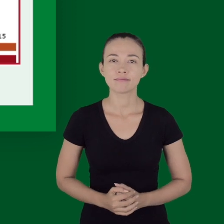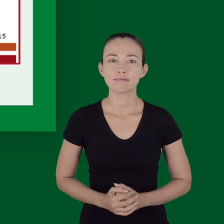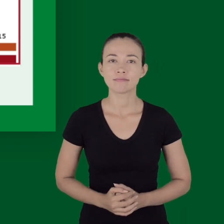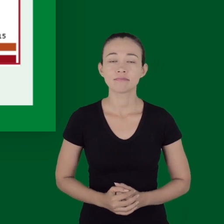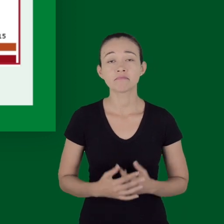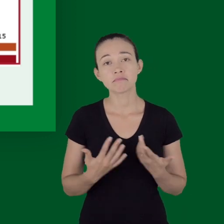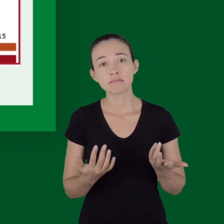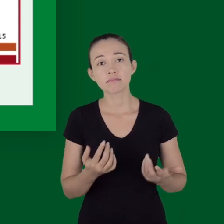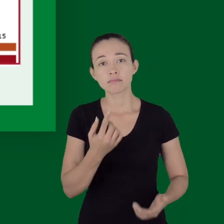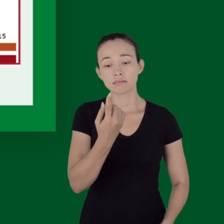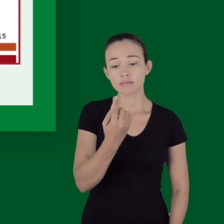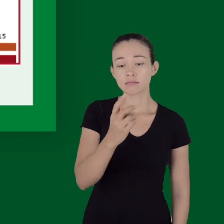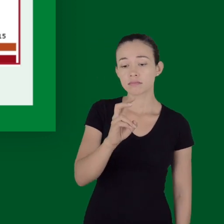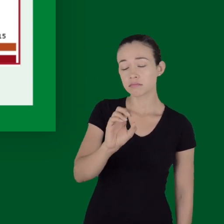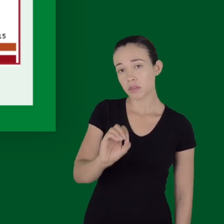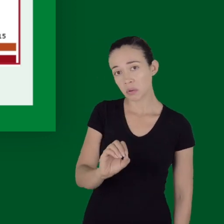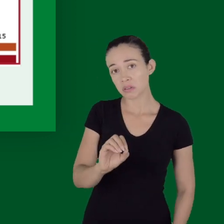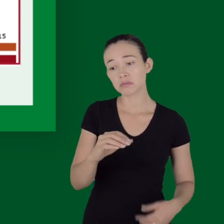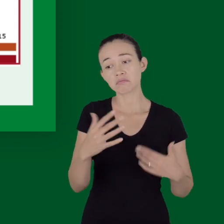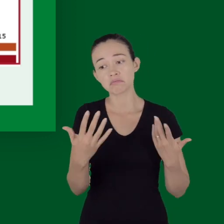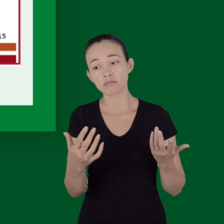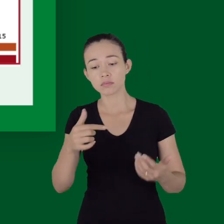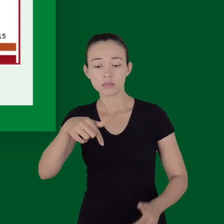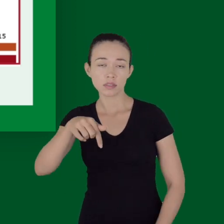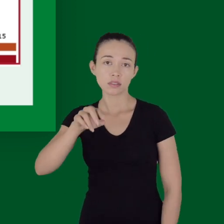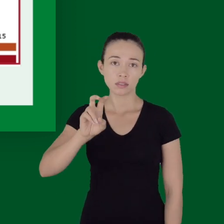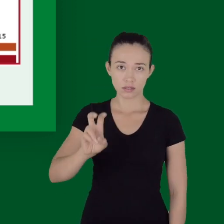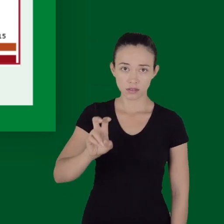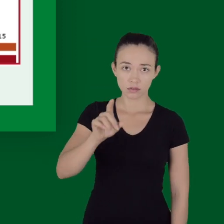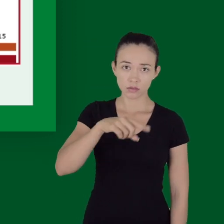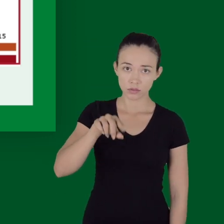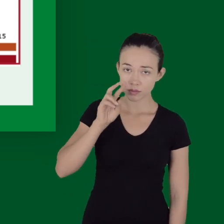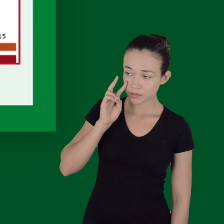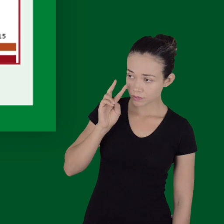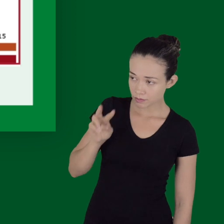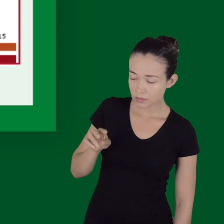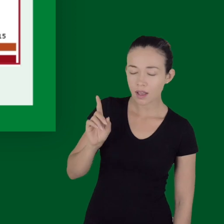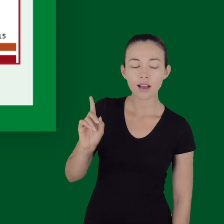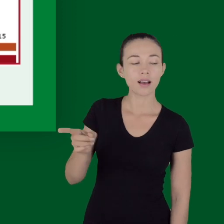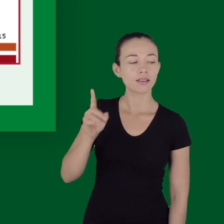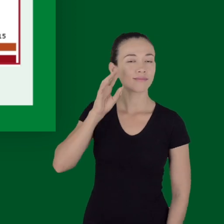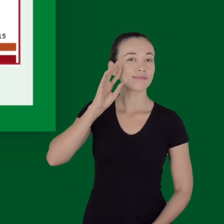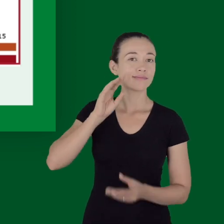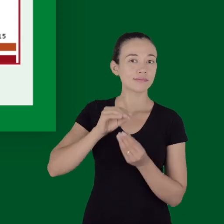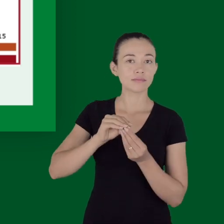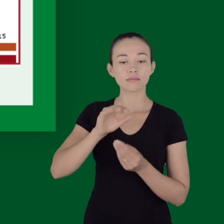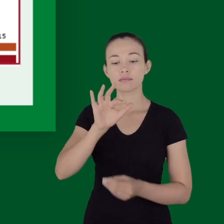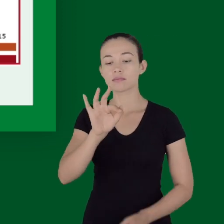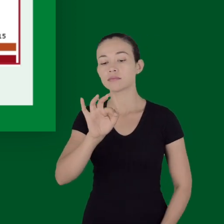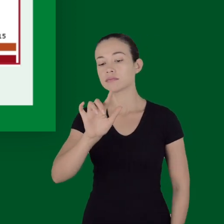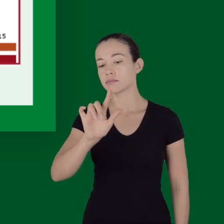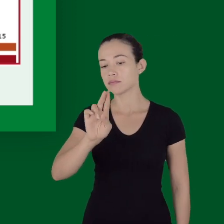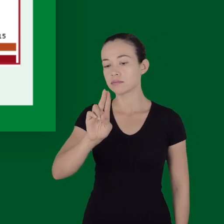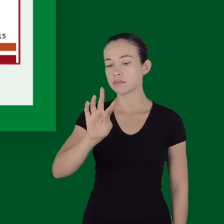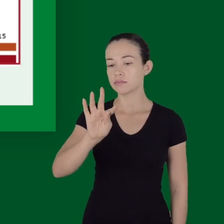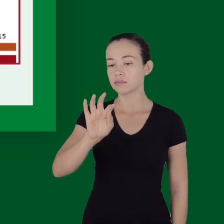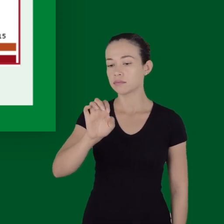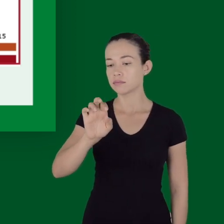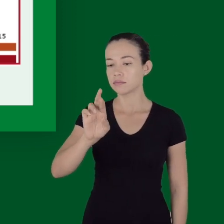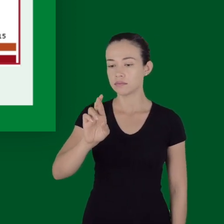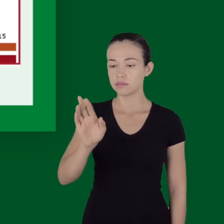flutter atrial. Para definir a conduta, a gente precisa definir se é uma taquicardia estável ou